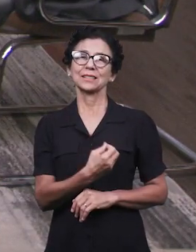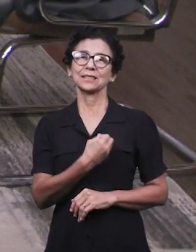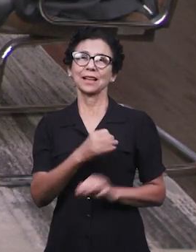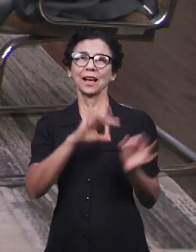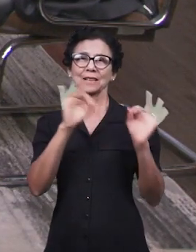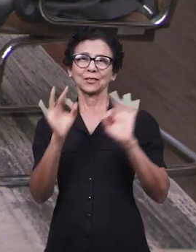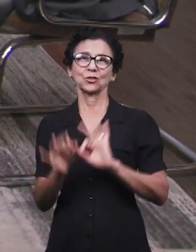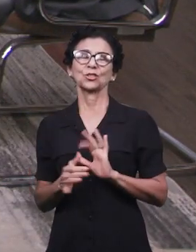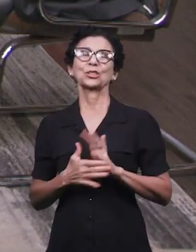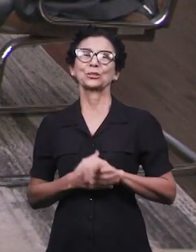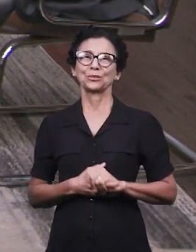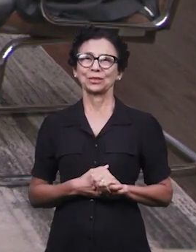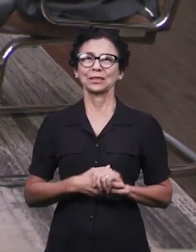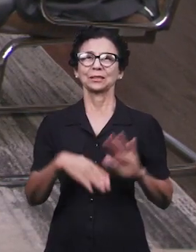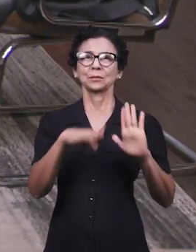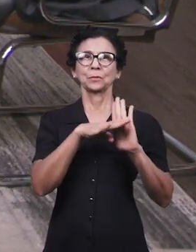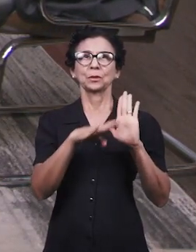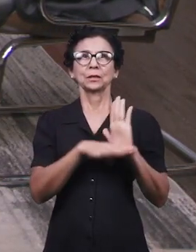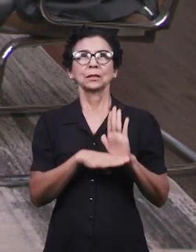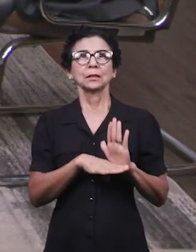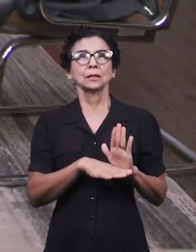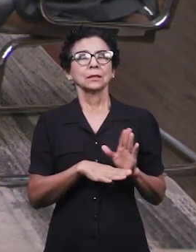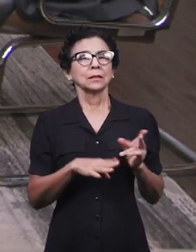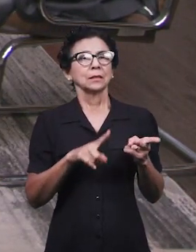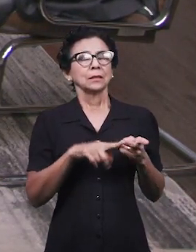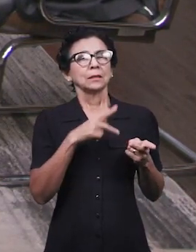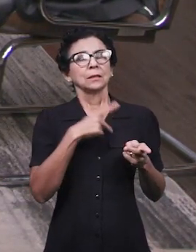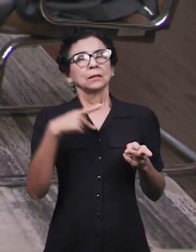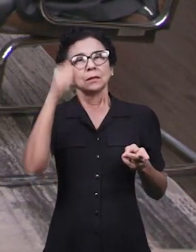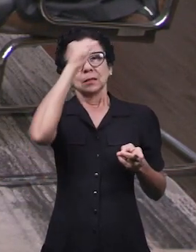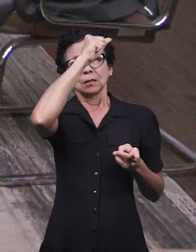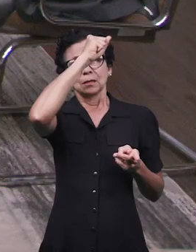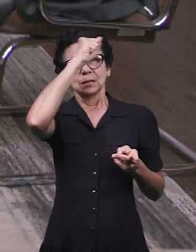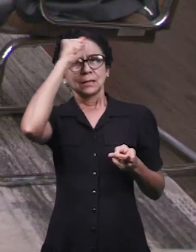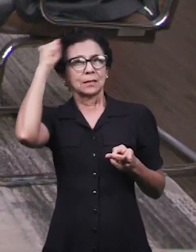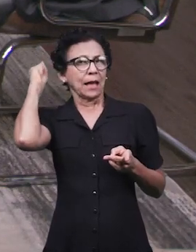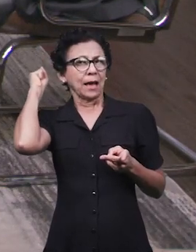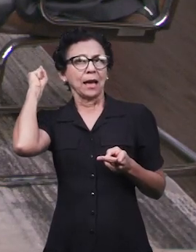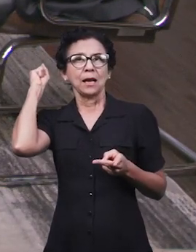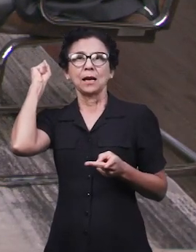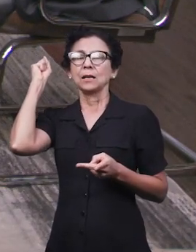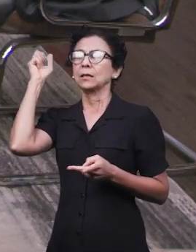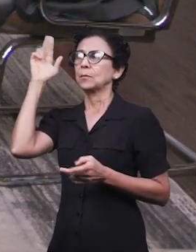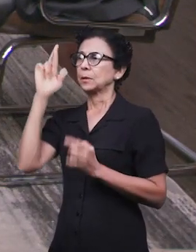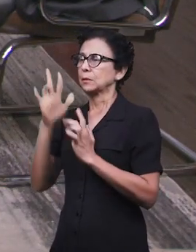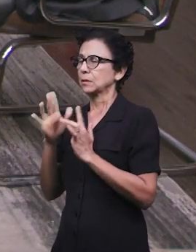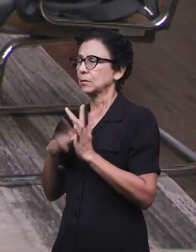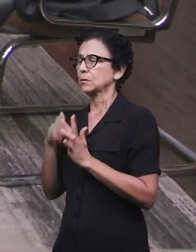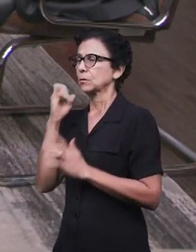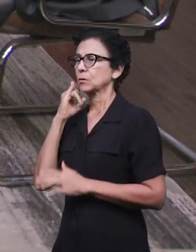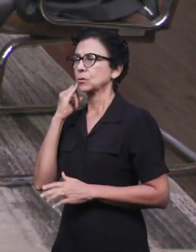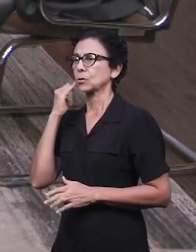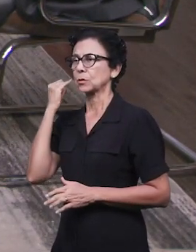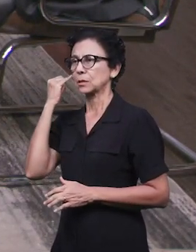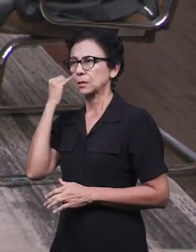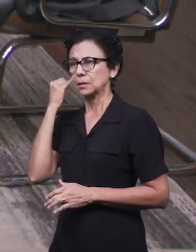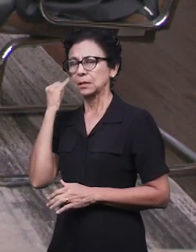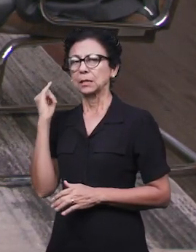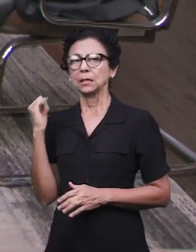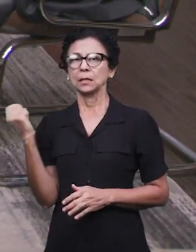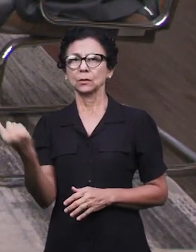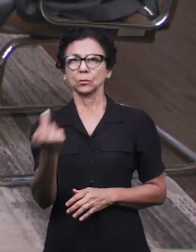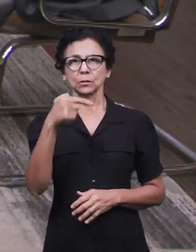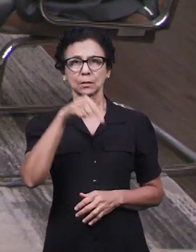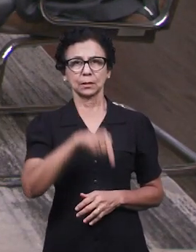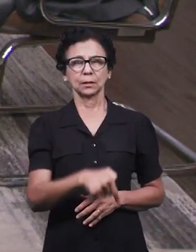conosco hoje da nossa nova programação. Pastor Sérgio Souza, paz do Senhor Jesus. Paz do Senhor Josias, aos que estão aqui comigo e a todos que nos